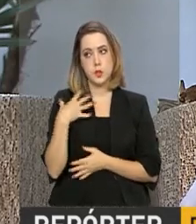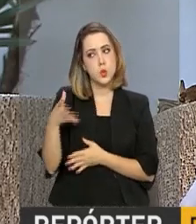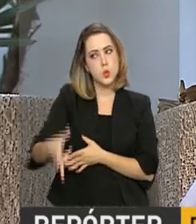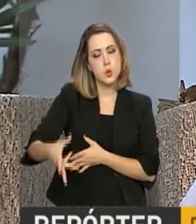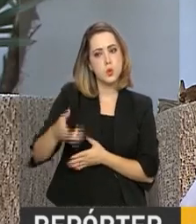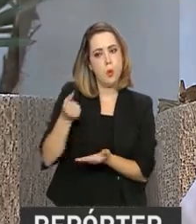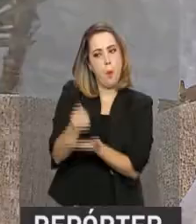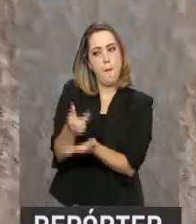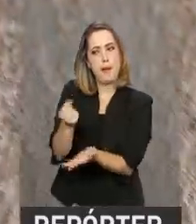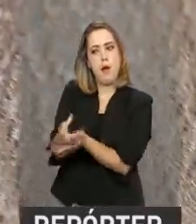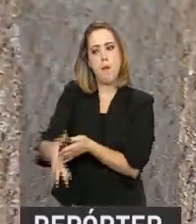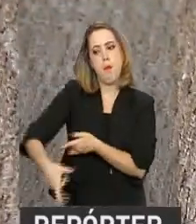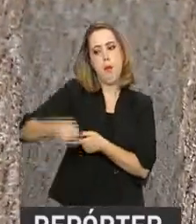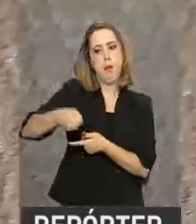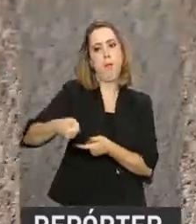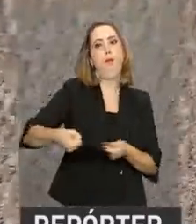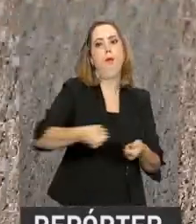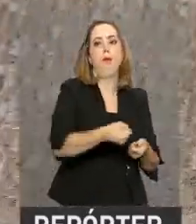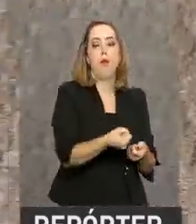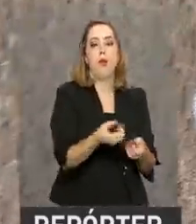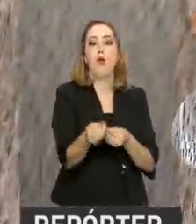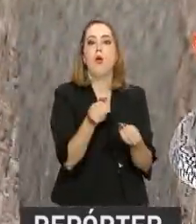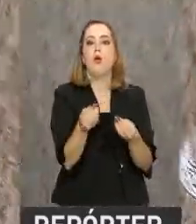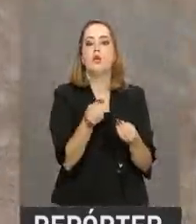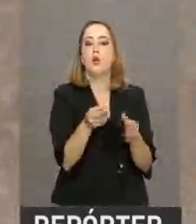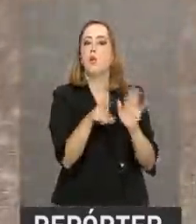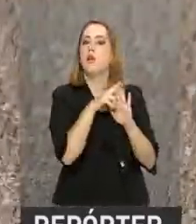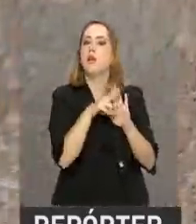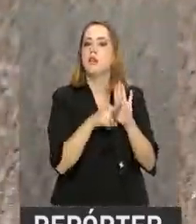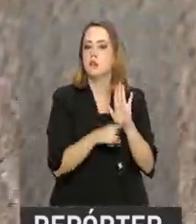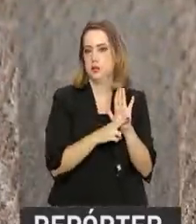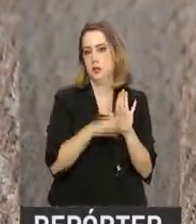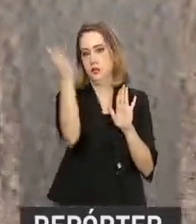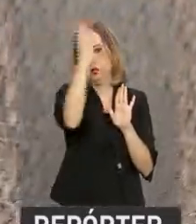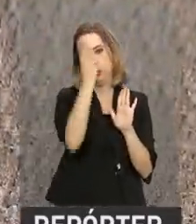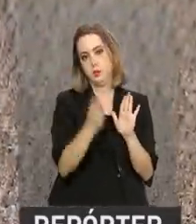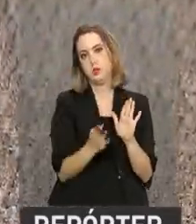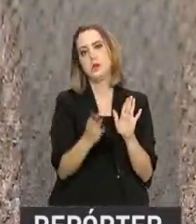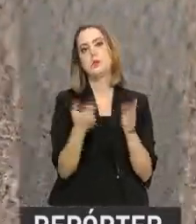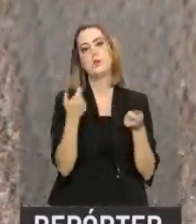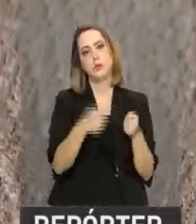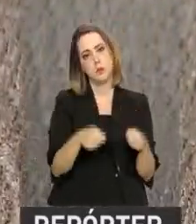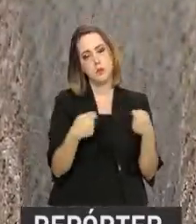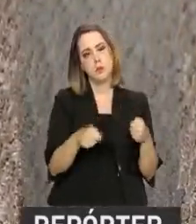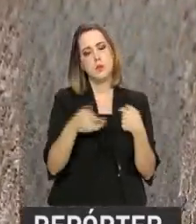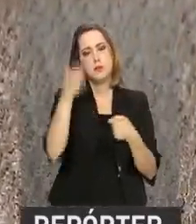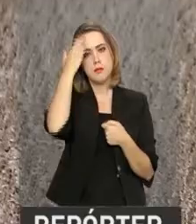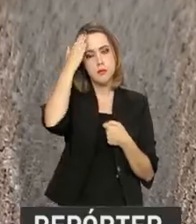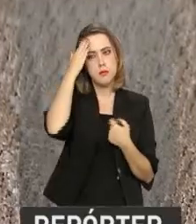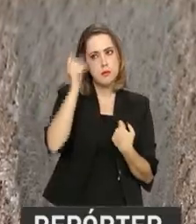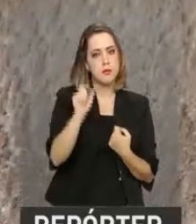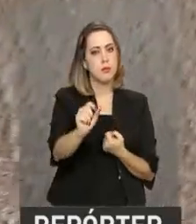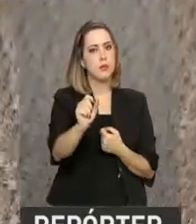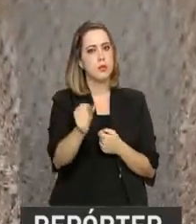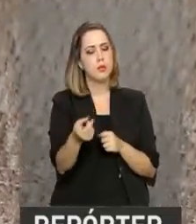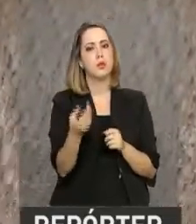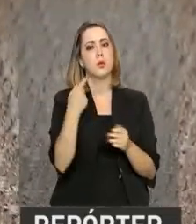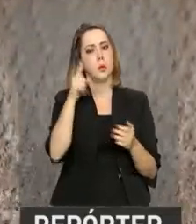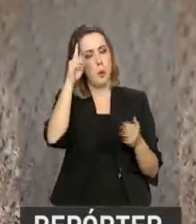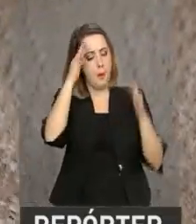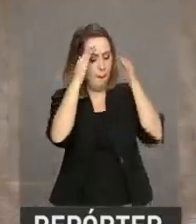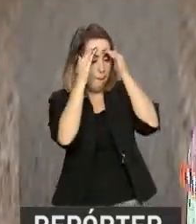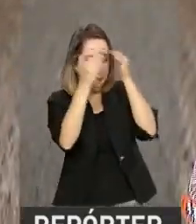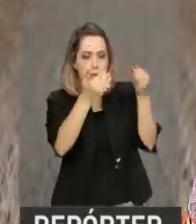as regras da receita pra a questão da alfândega né é sempre um momento em que você tem que cumprir a lei